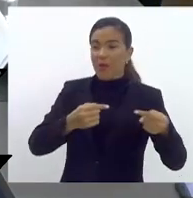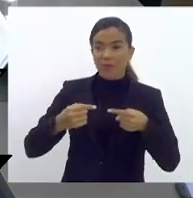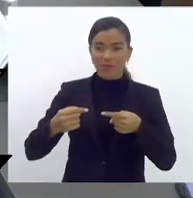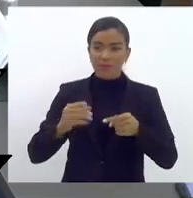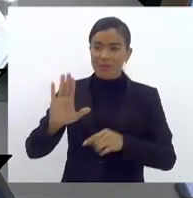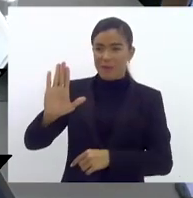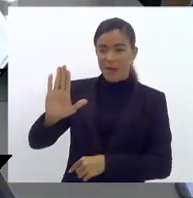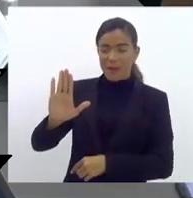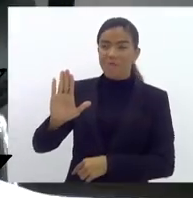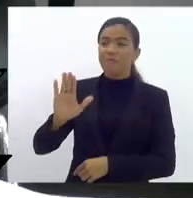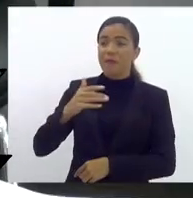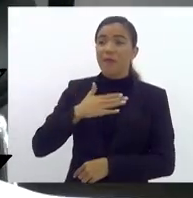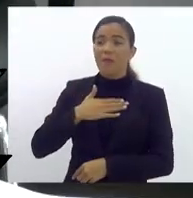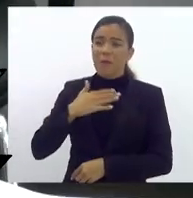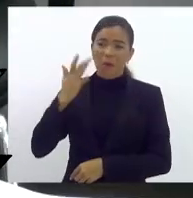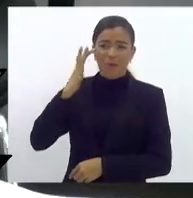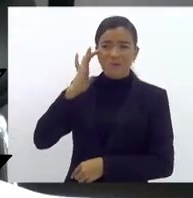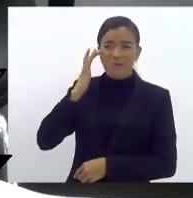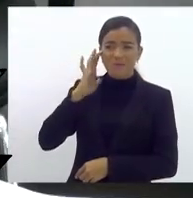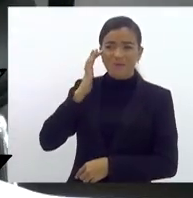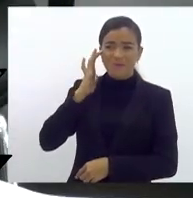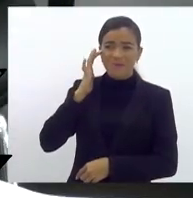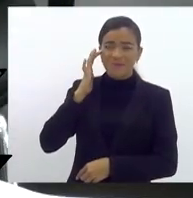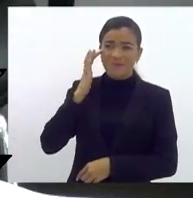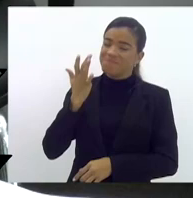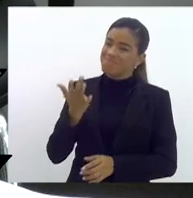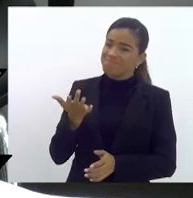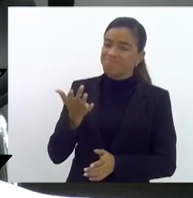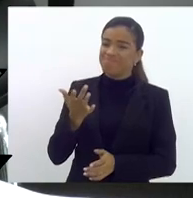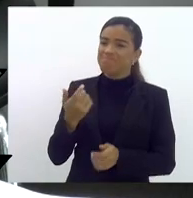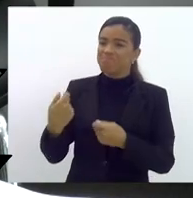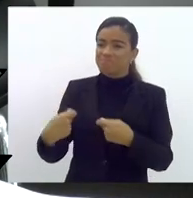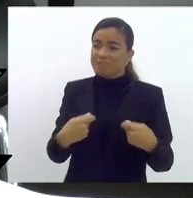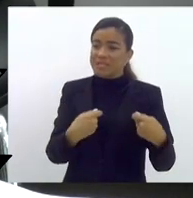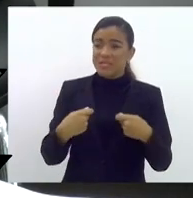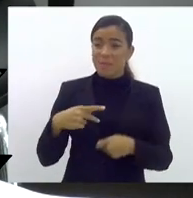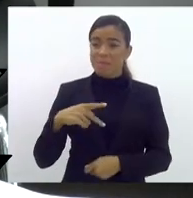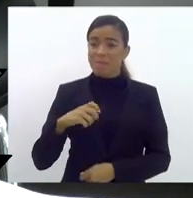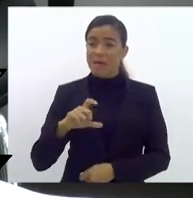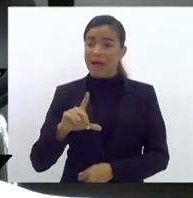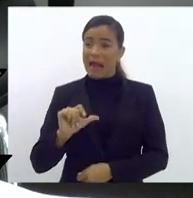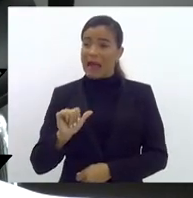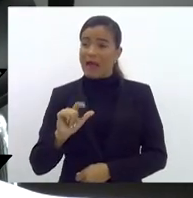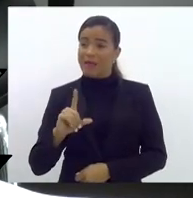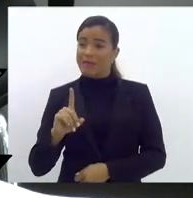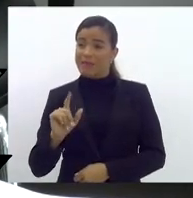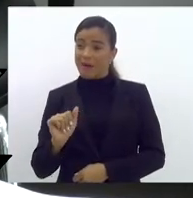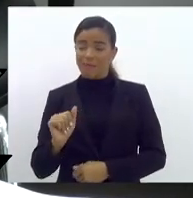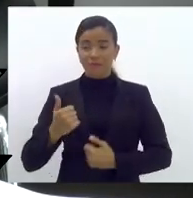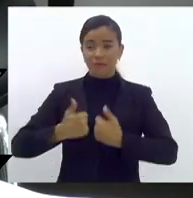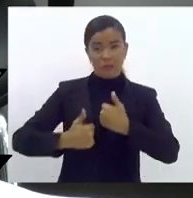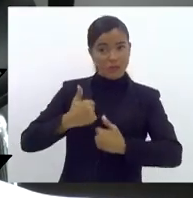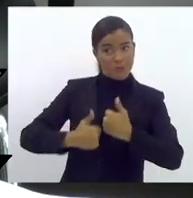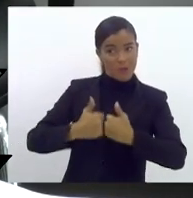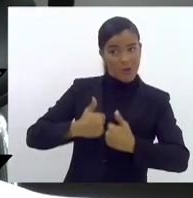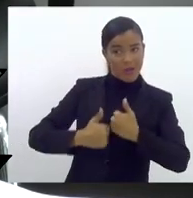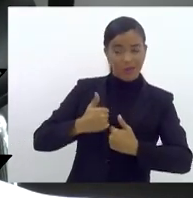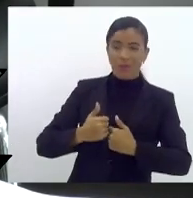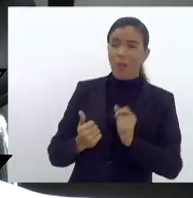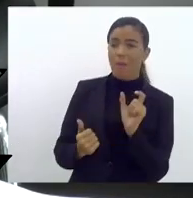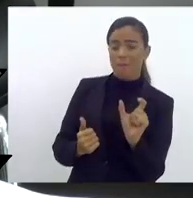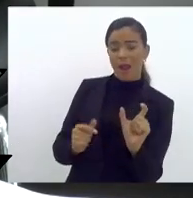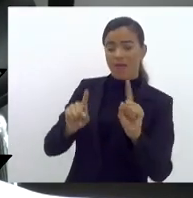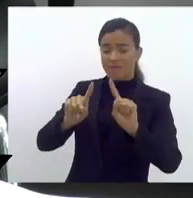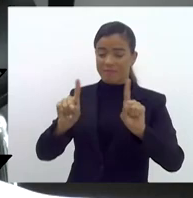Eu só acho que devia ser pelada futebolística né e não botar